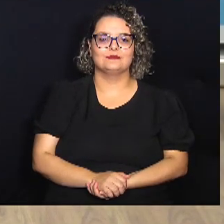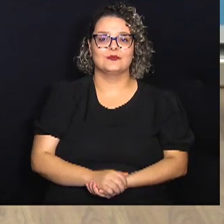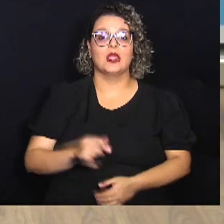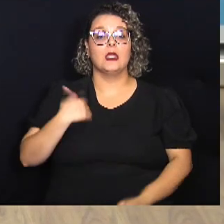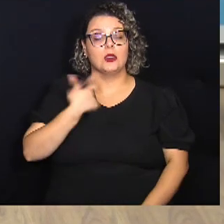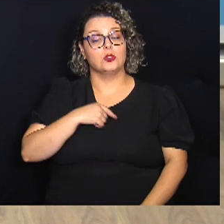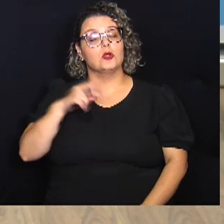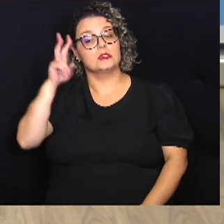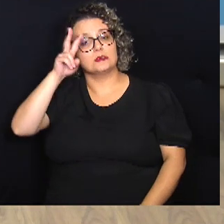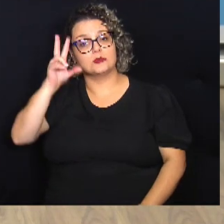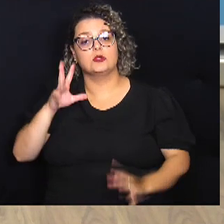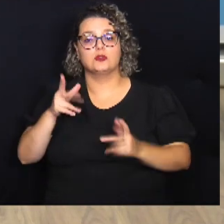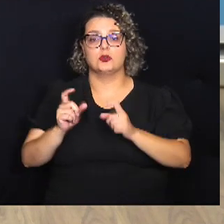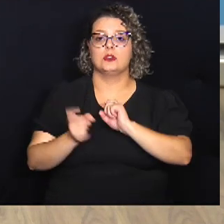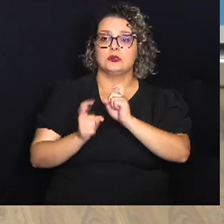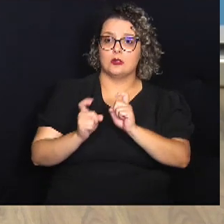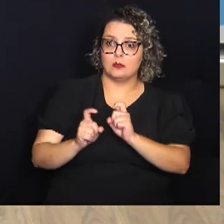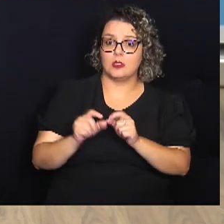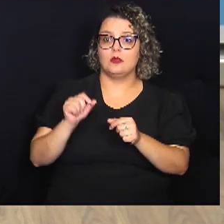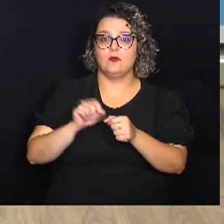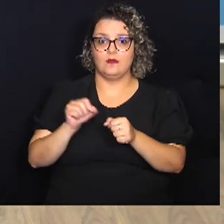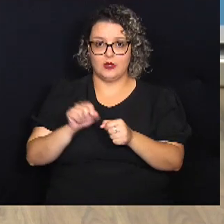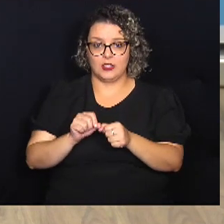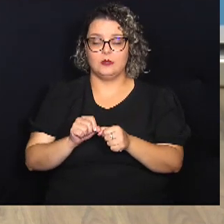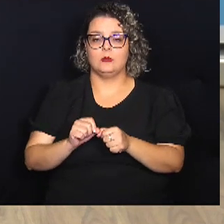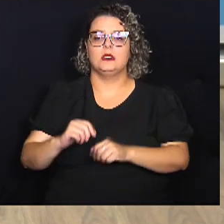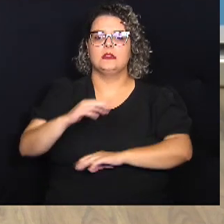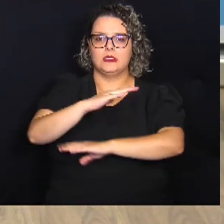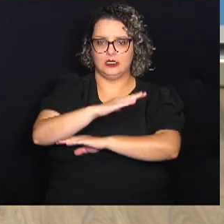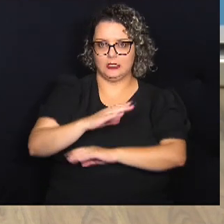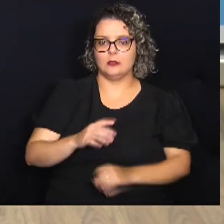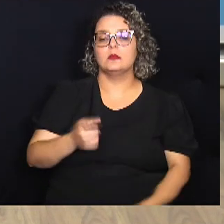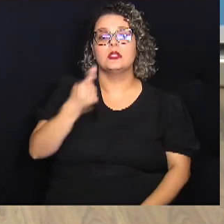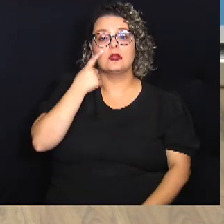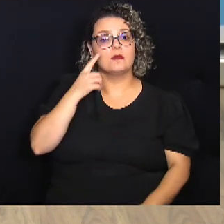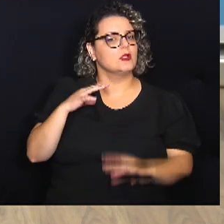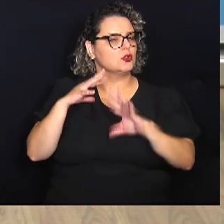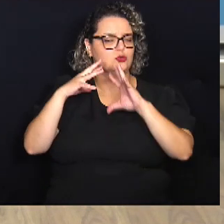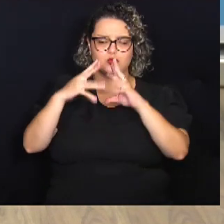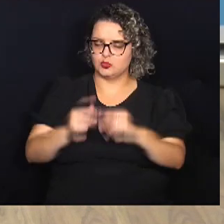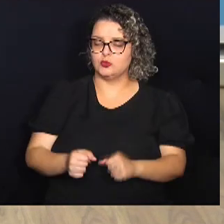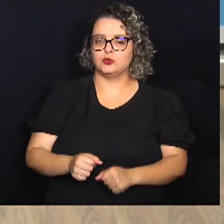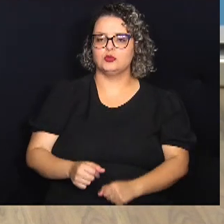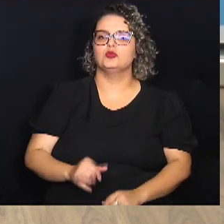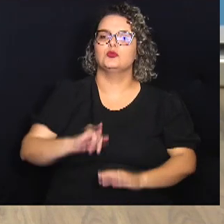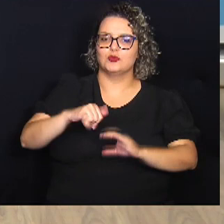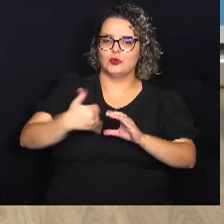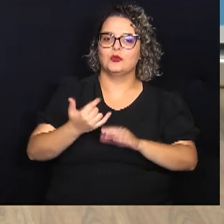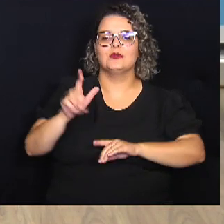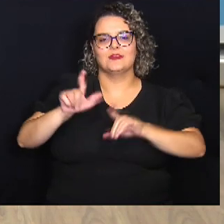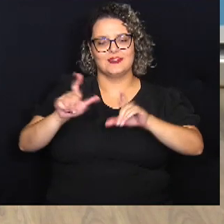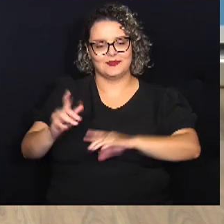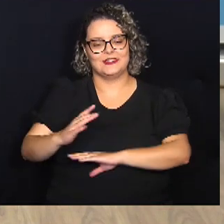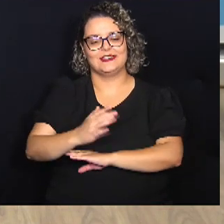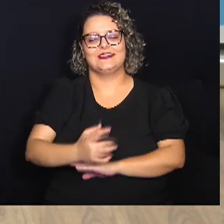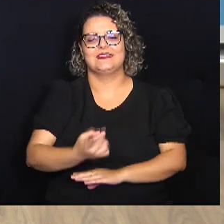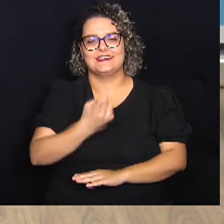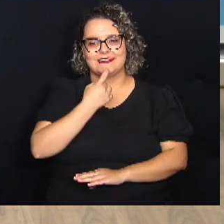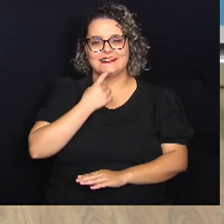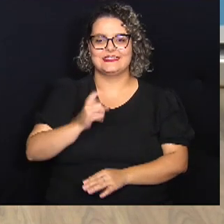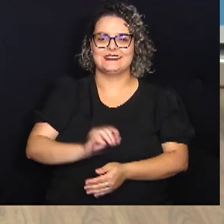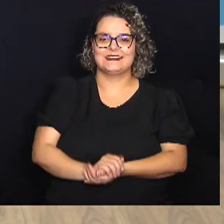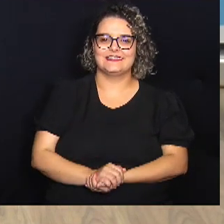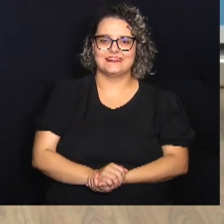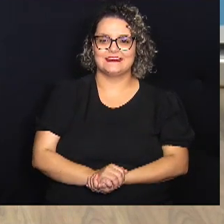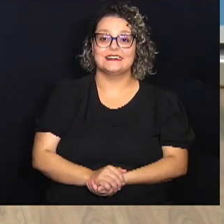que todas as reuniões que são realizadas na Câmara, você confere na íntegra lá no youtube.com/TV Câmara